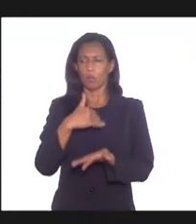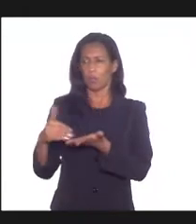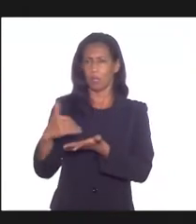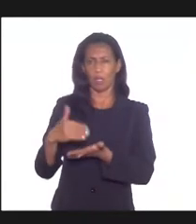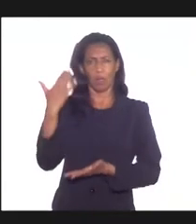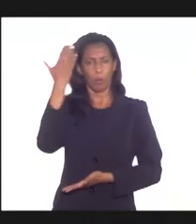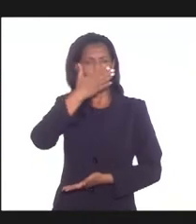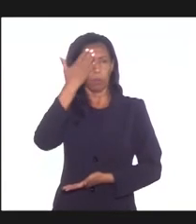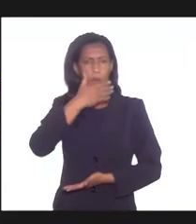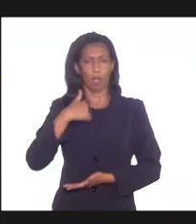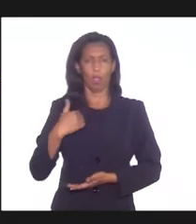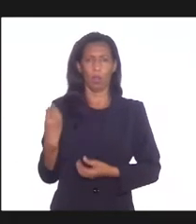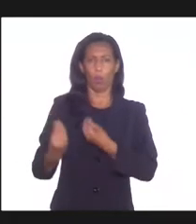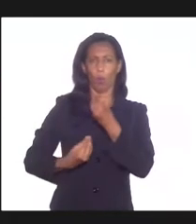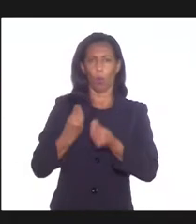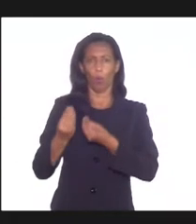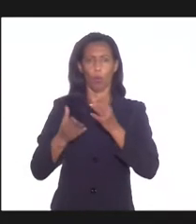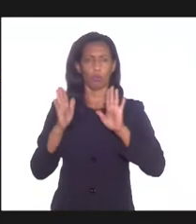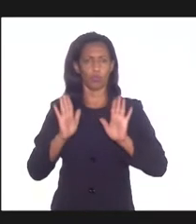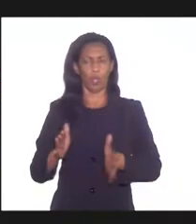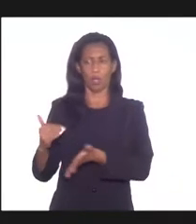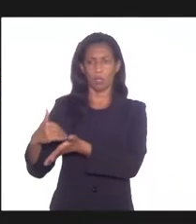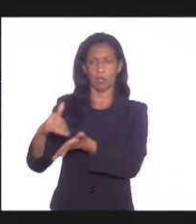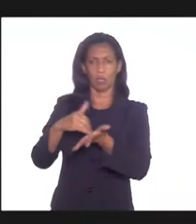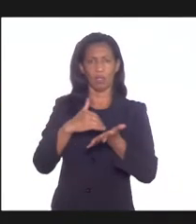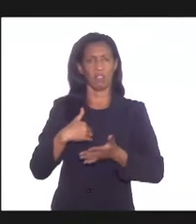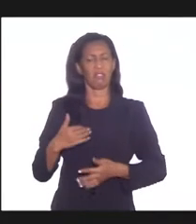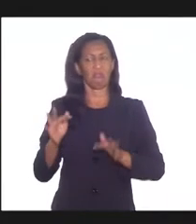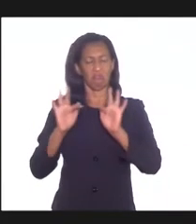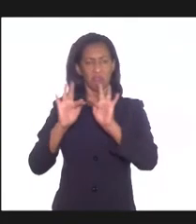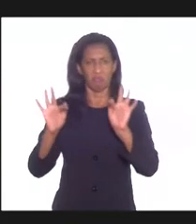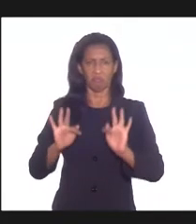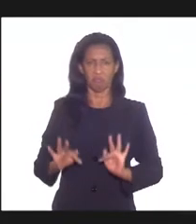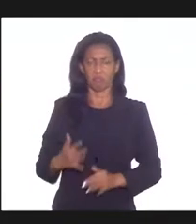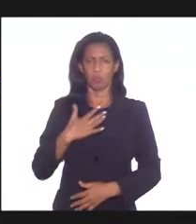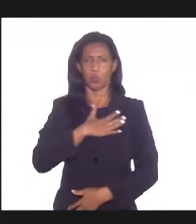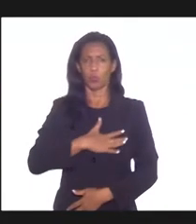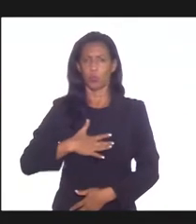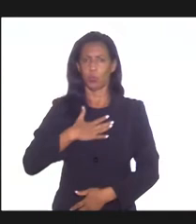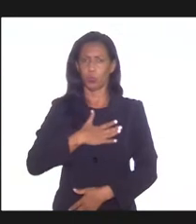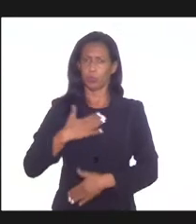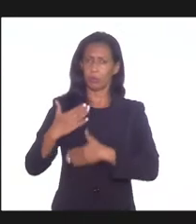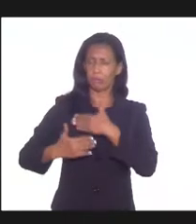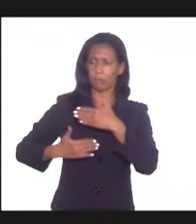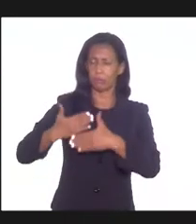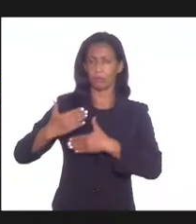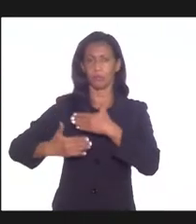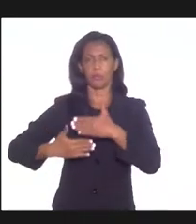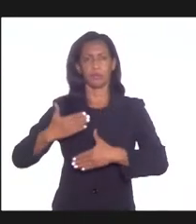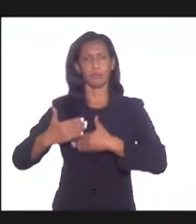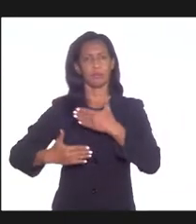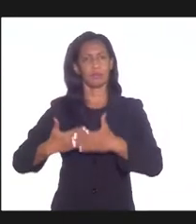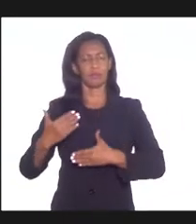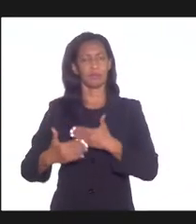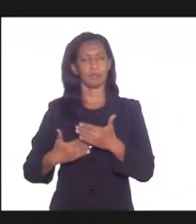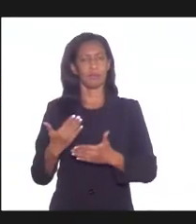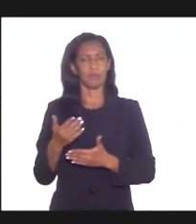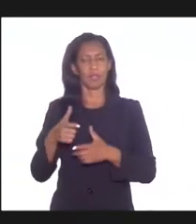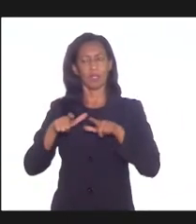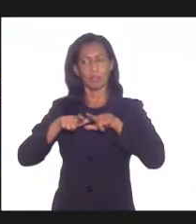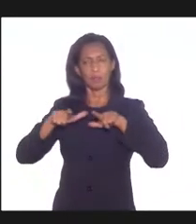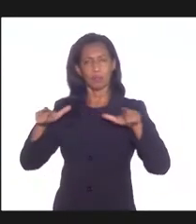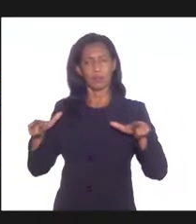que eu, como fui secretário da área, fico muito feliz e satisfeito dessa evolução e desse passo aí que derivou dessa